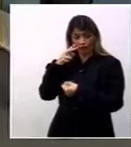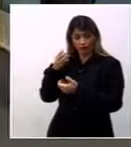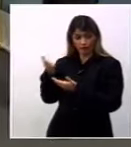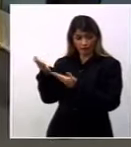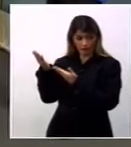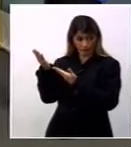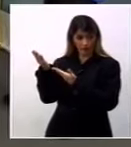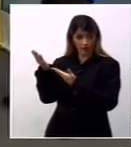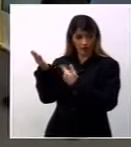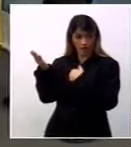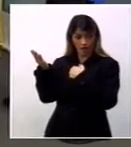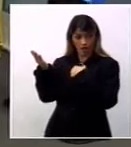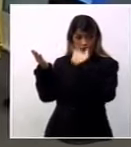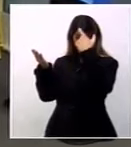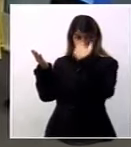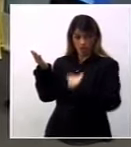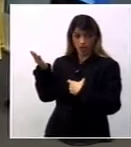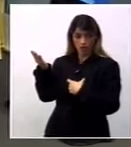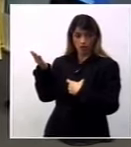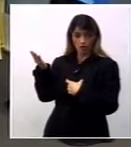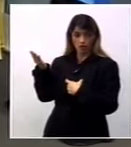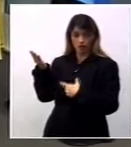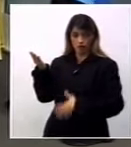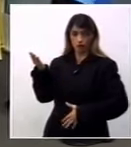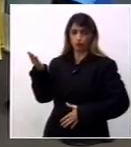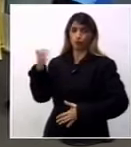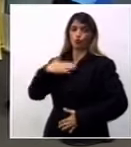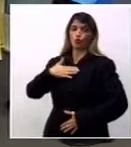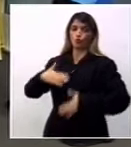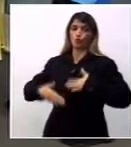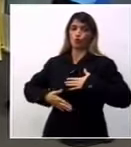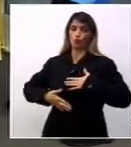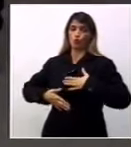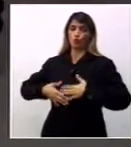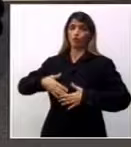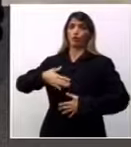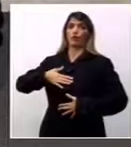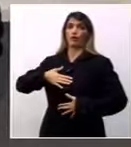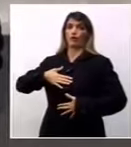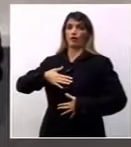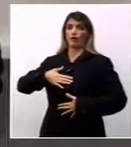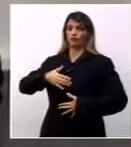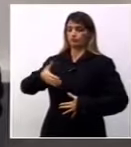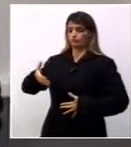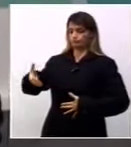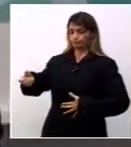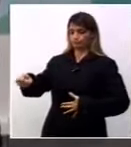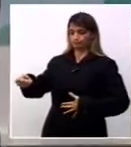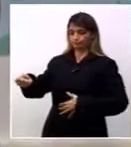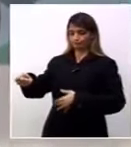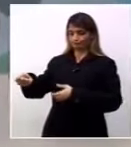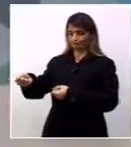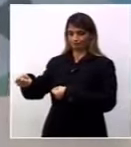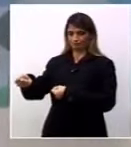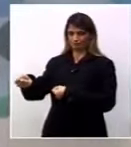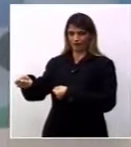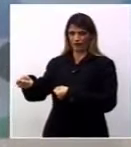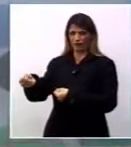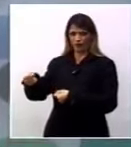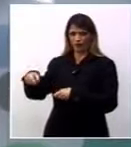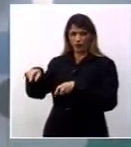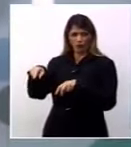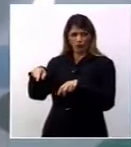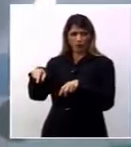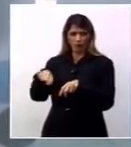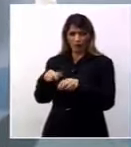agora. Eu estou reto, com as mãos apoiadas uma do lado da outra e os meus pés estão um